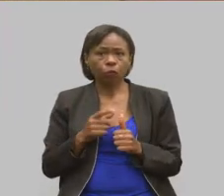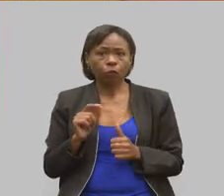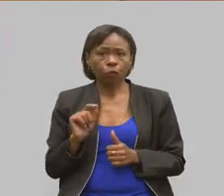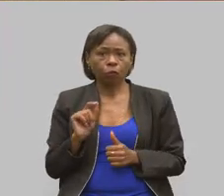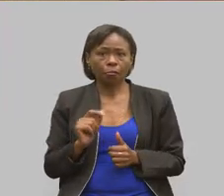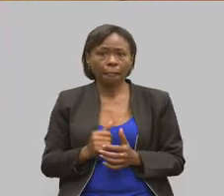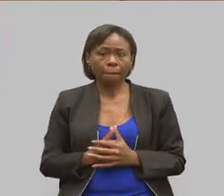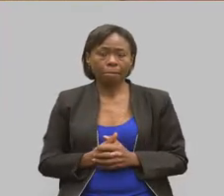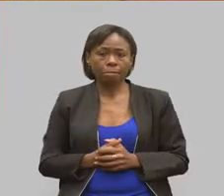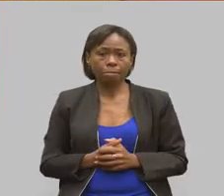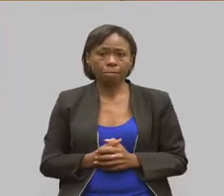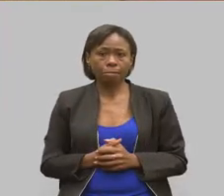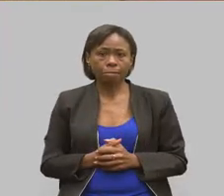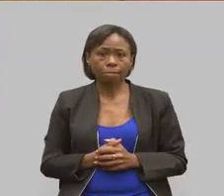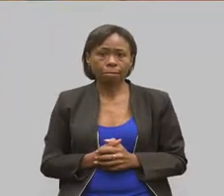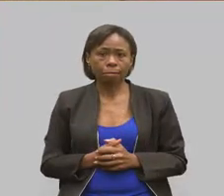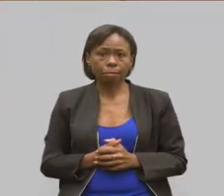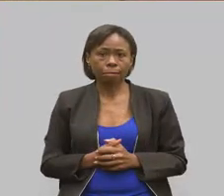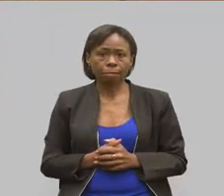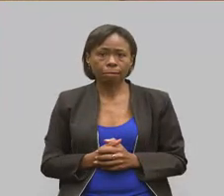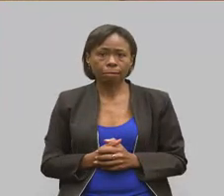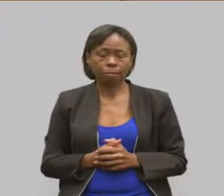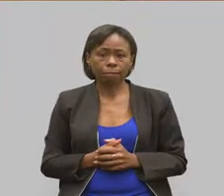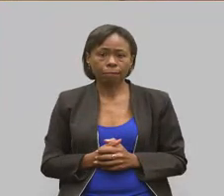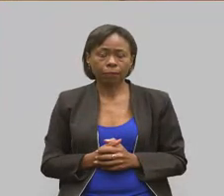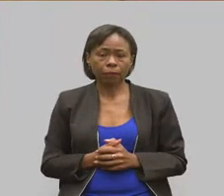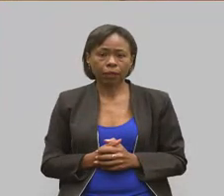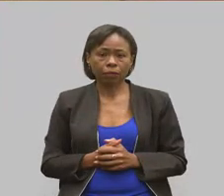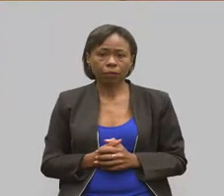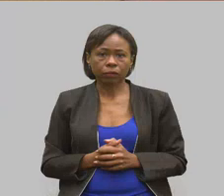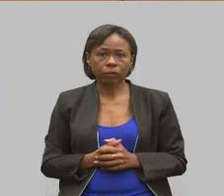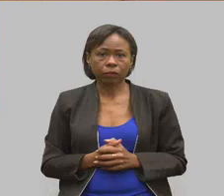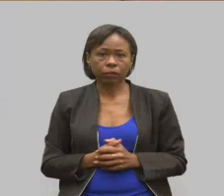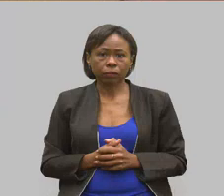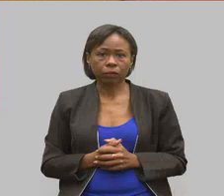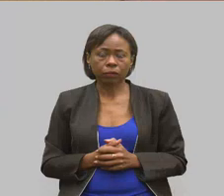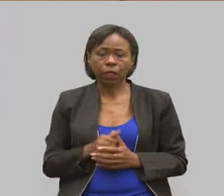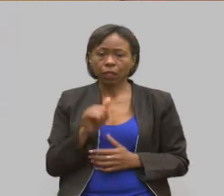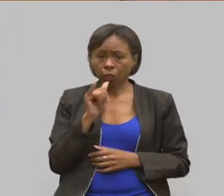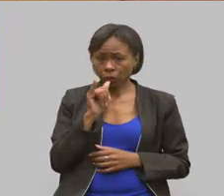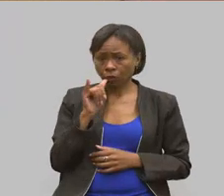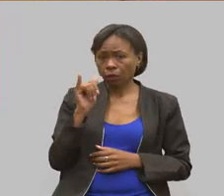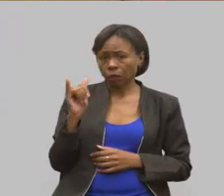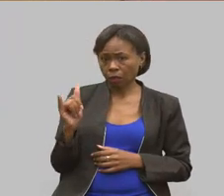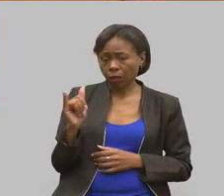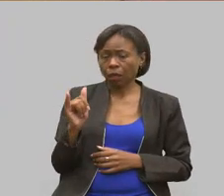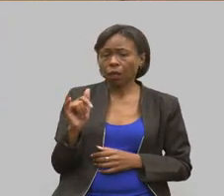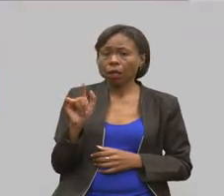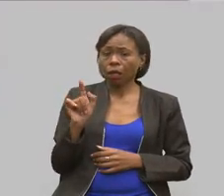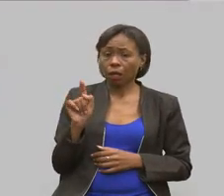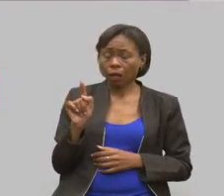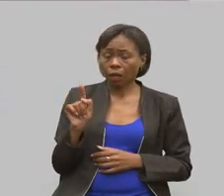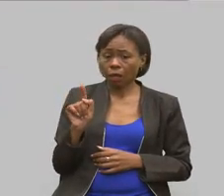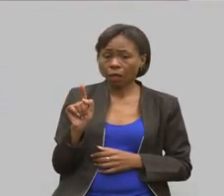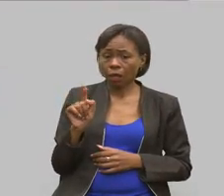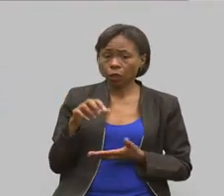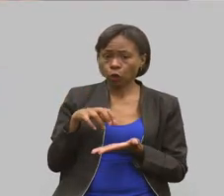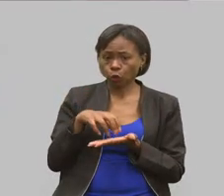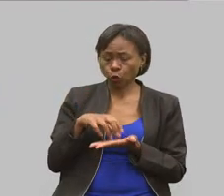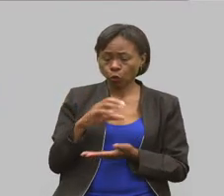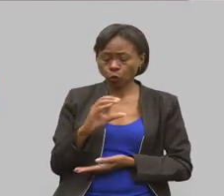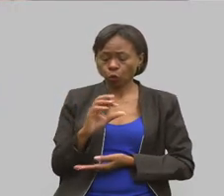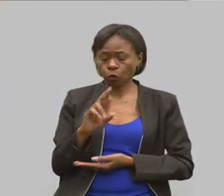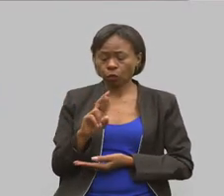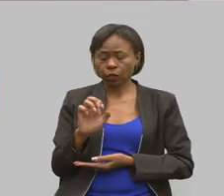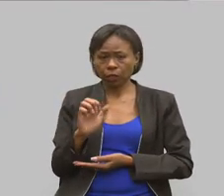eh institucionalmente me dirigir ao Crefito e dizer que eu sou um admirador